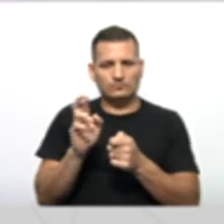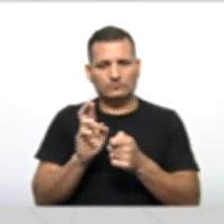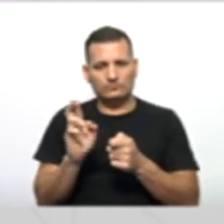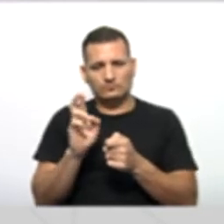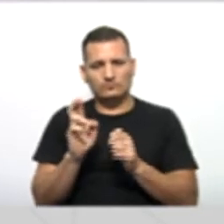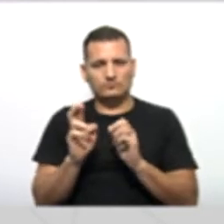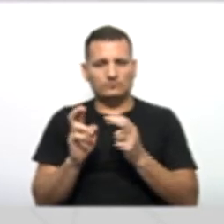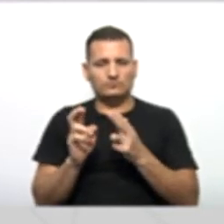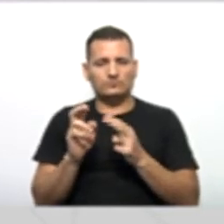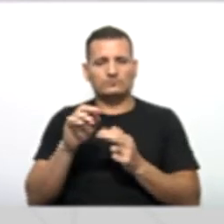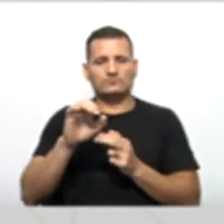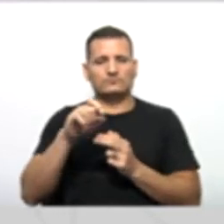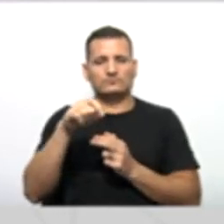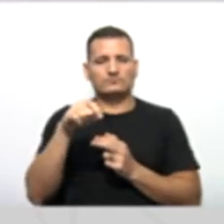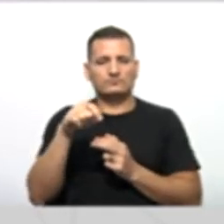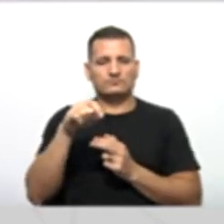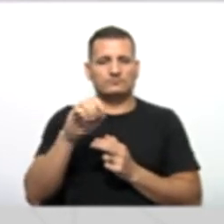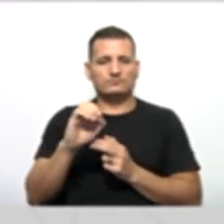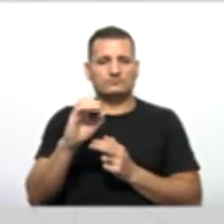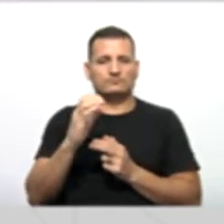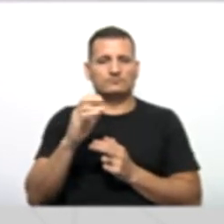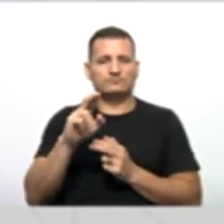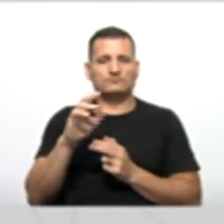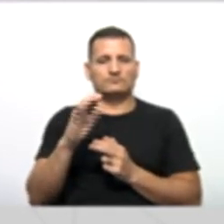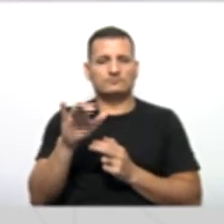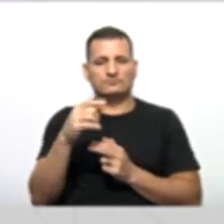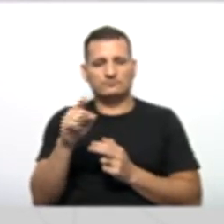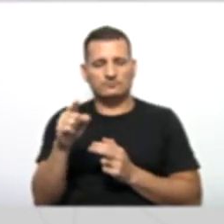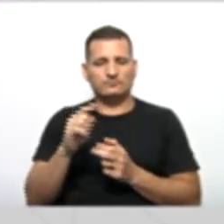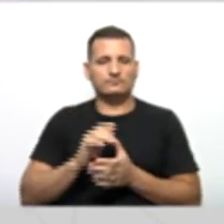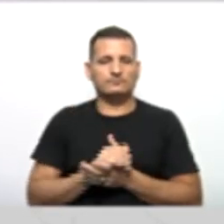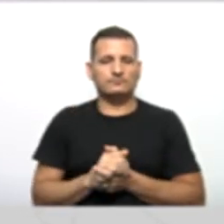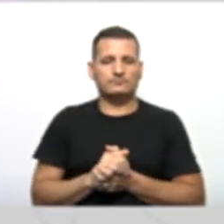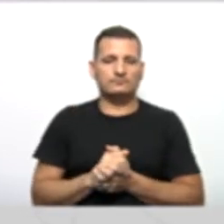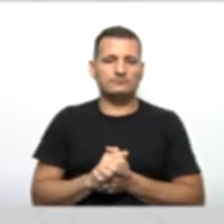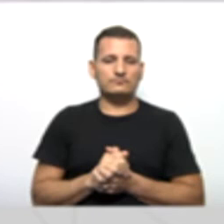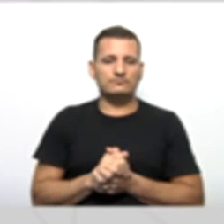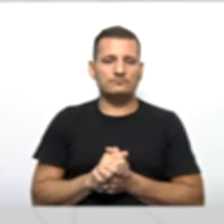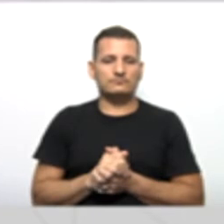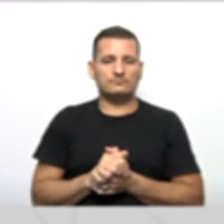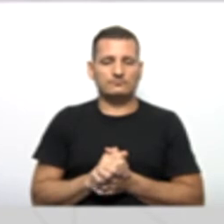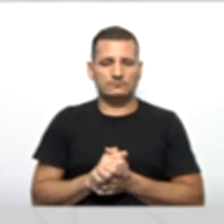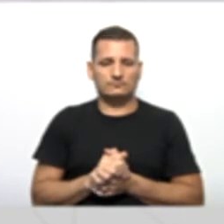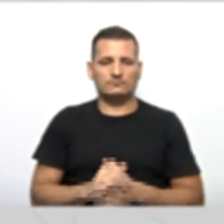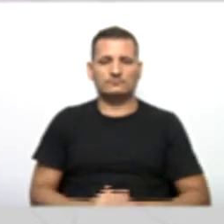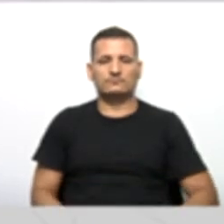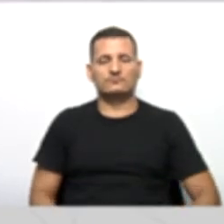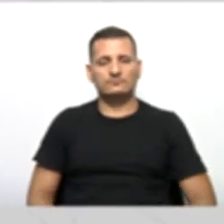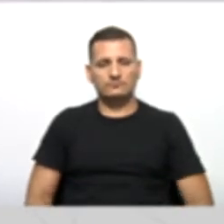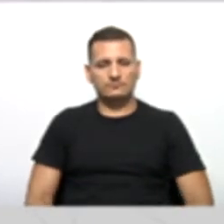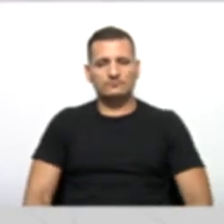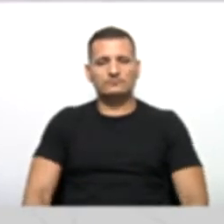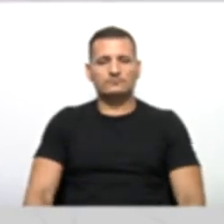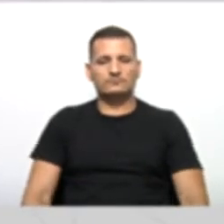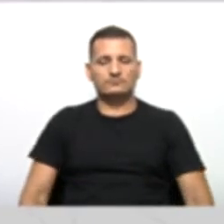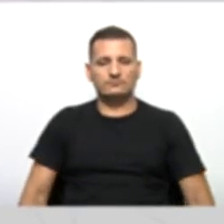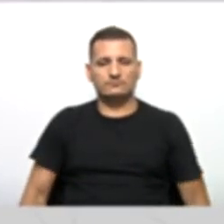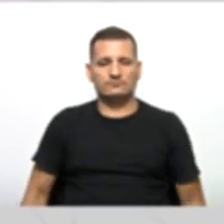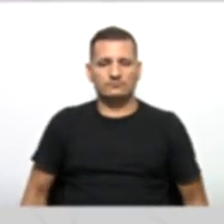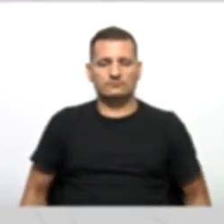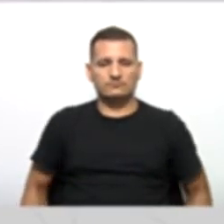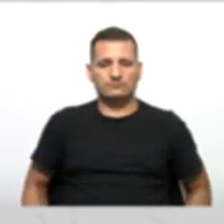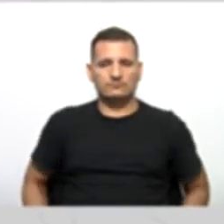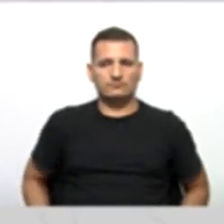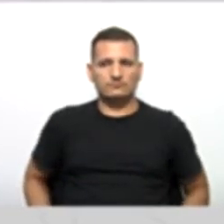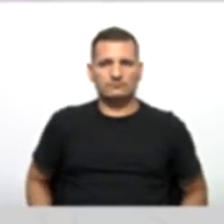execução. Eu não tenho como monitorar aquilo que não iniciou, né, professor? Está sendo executado, né? Eu só vou conseguir monitorar aquilo que está sendo executado. Então, a